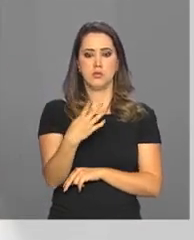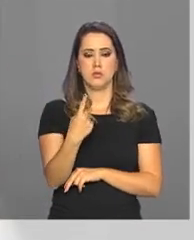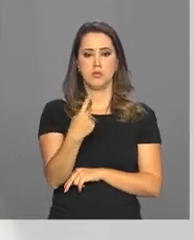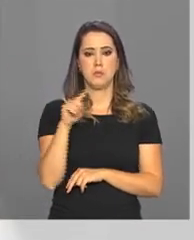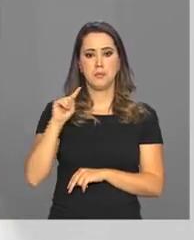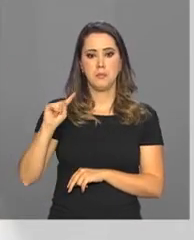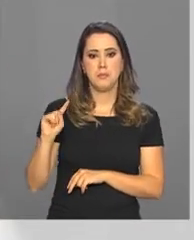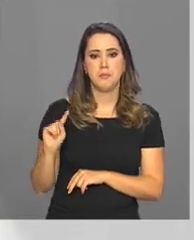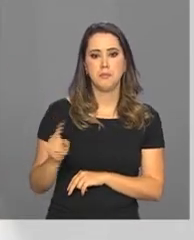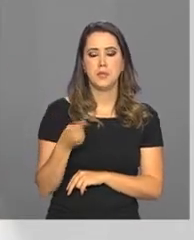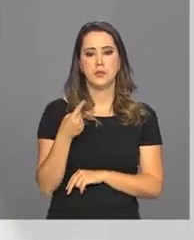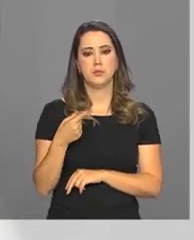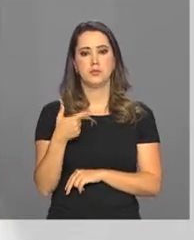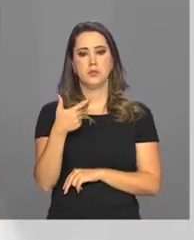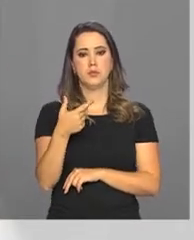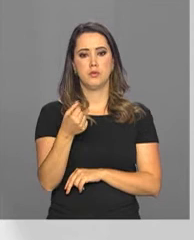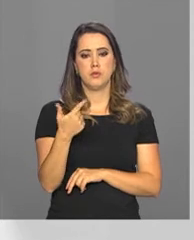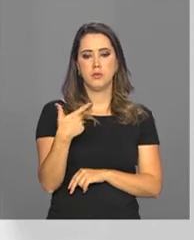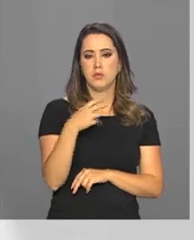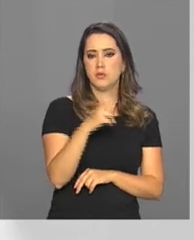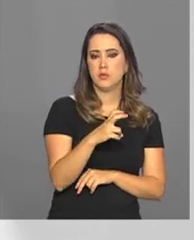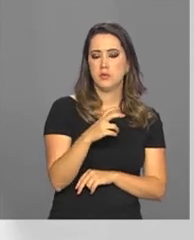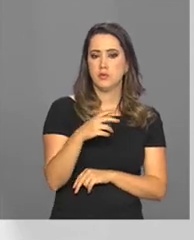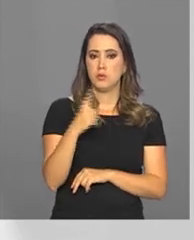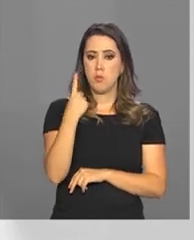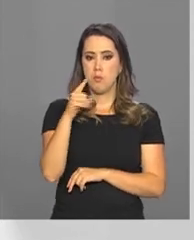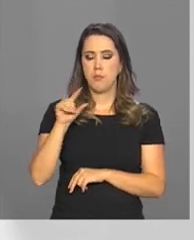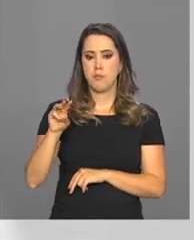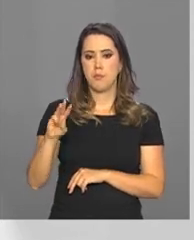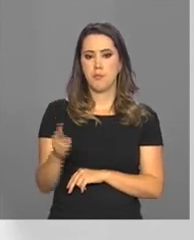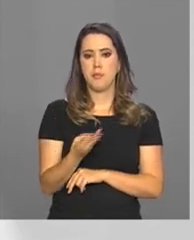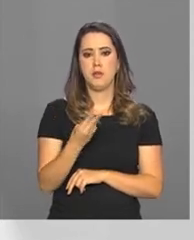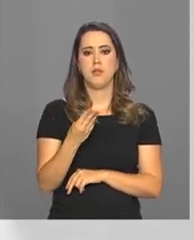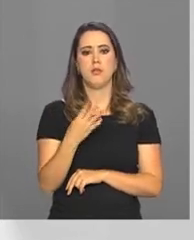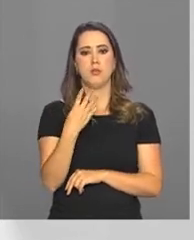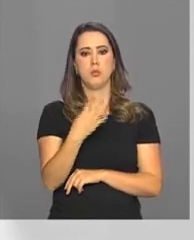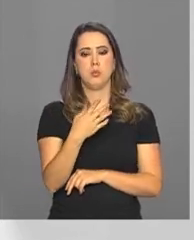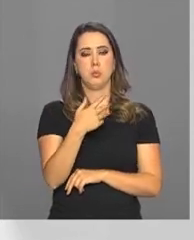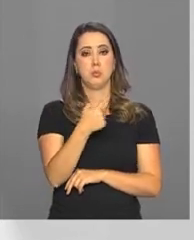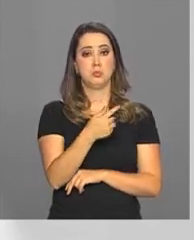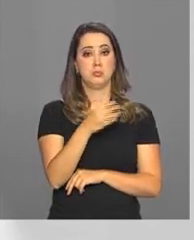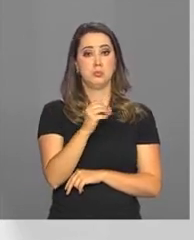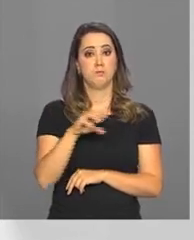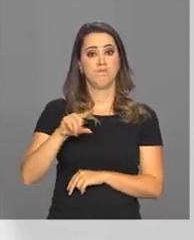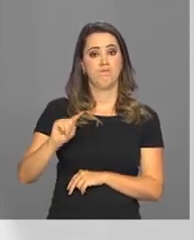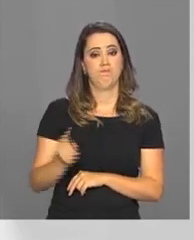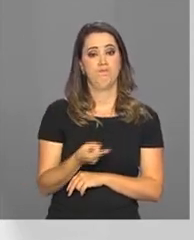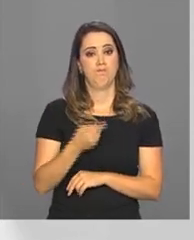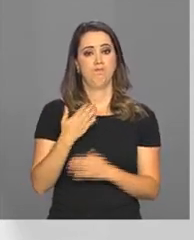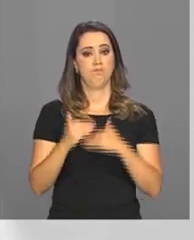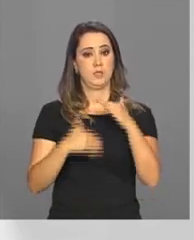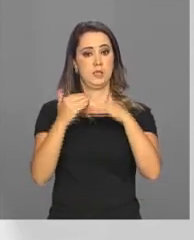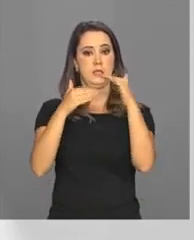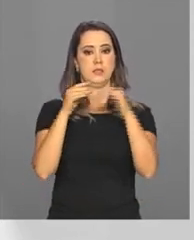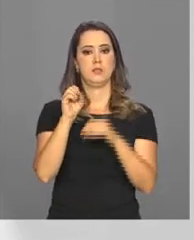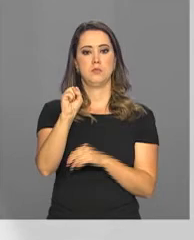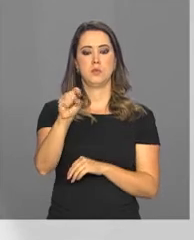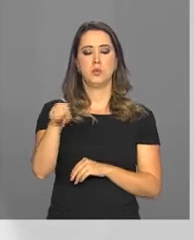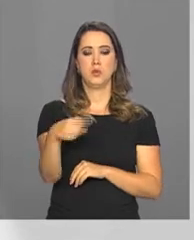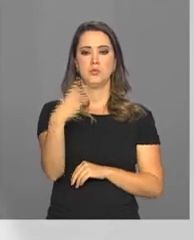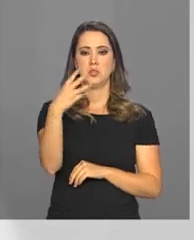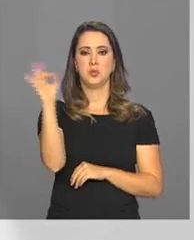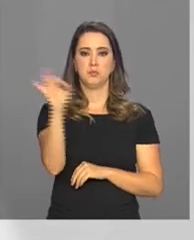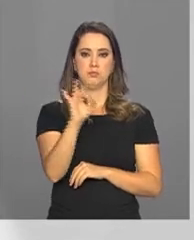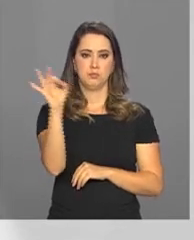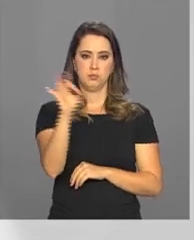em 2025 a um milhão e quatrocentos e setenta mil a estimativa de crescimento é de cerca de 8,3